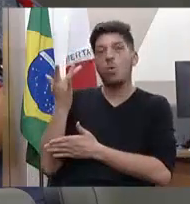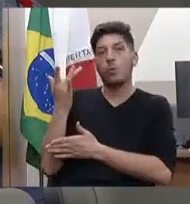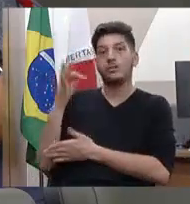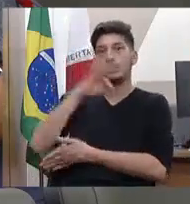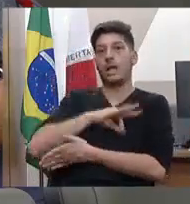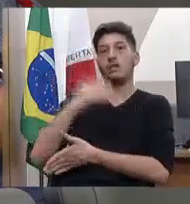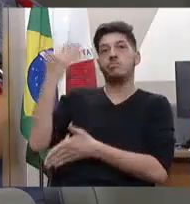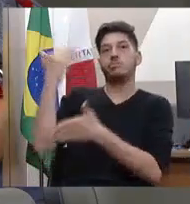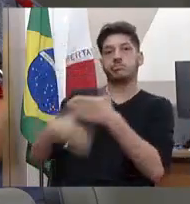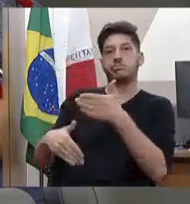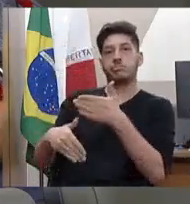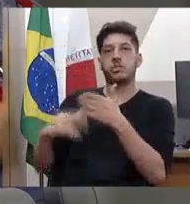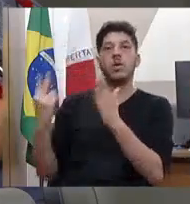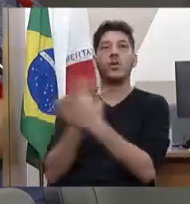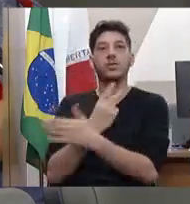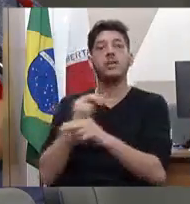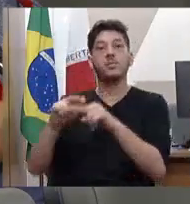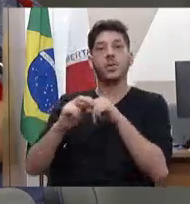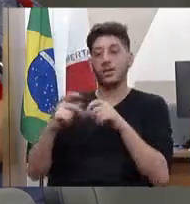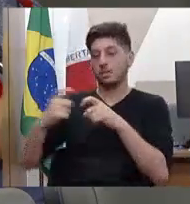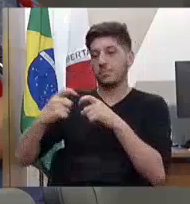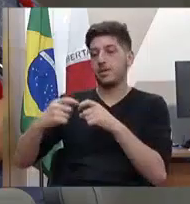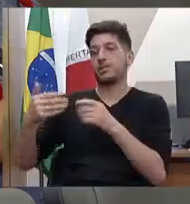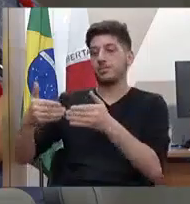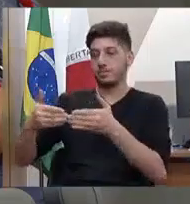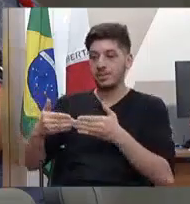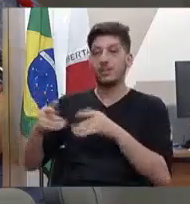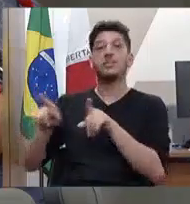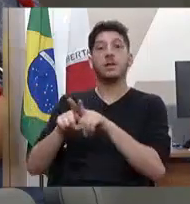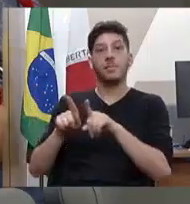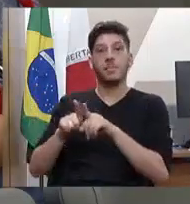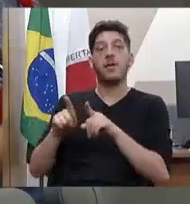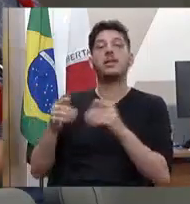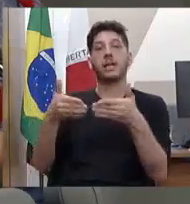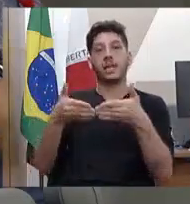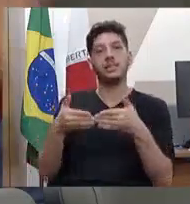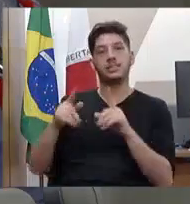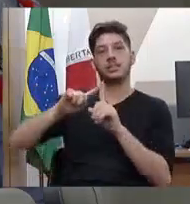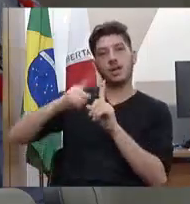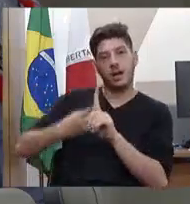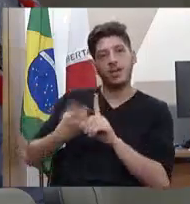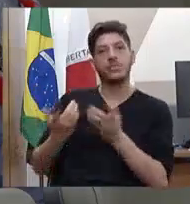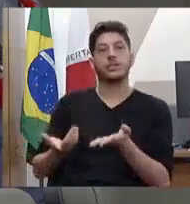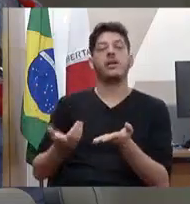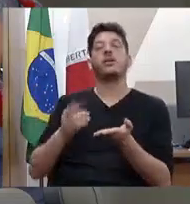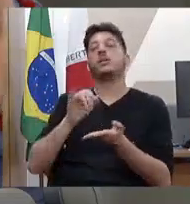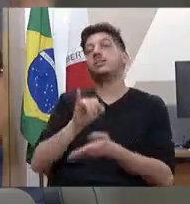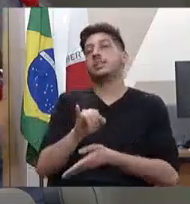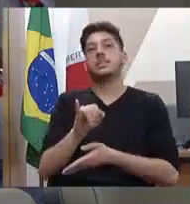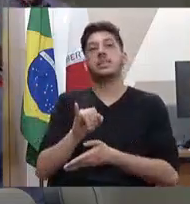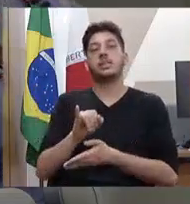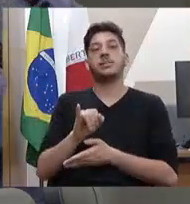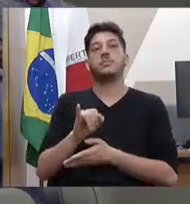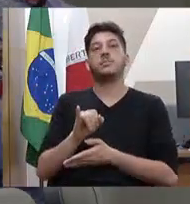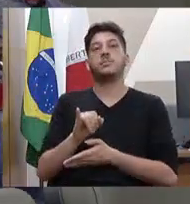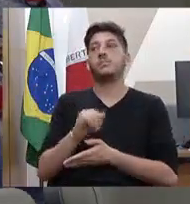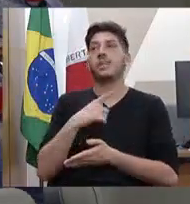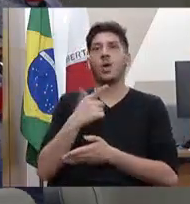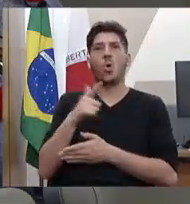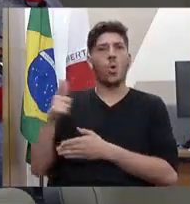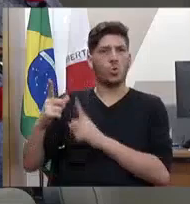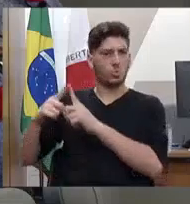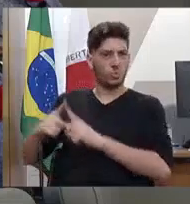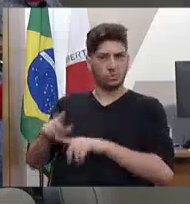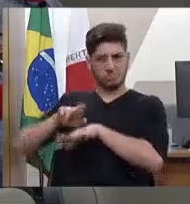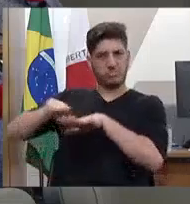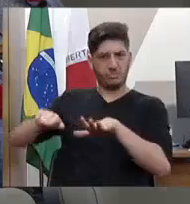parte do salário quando dentro de licença médica condensado quando entra é com outros tipos de licença então